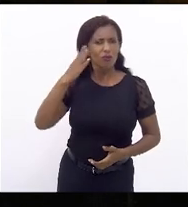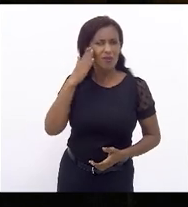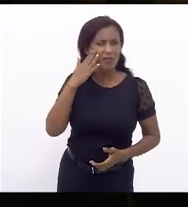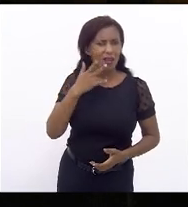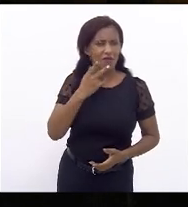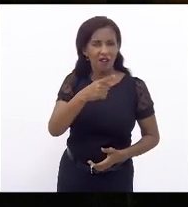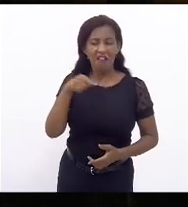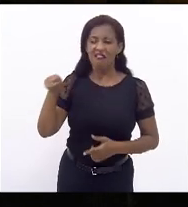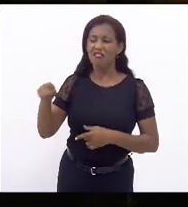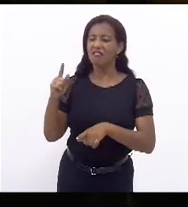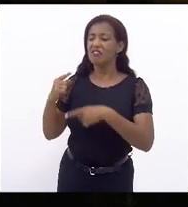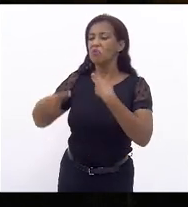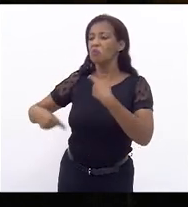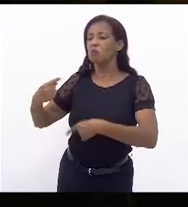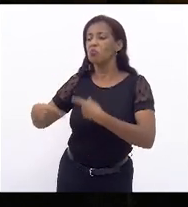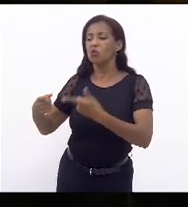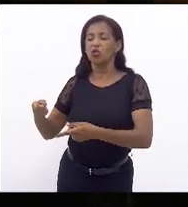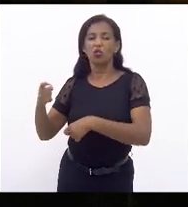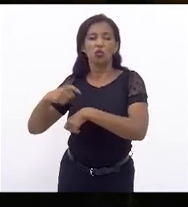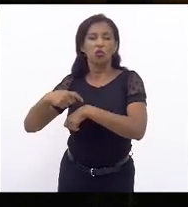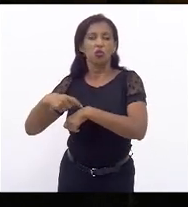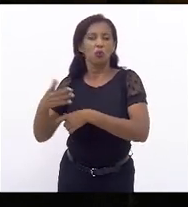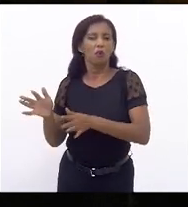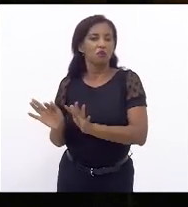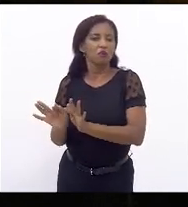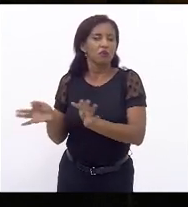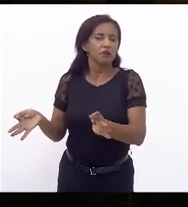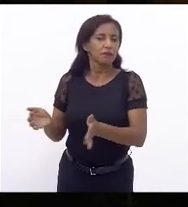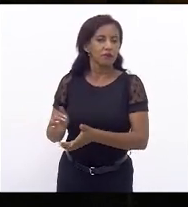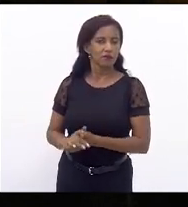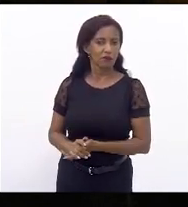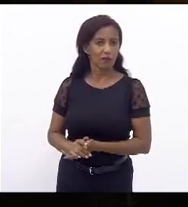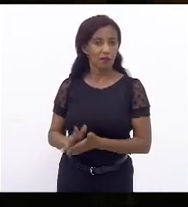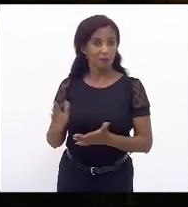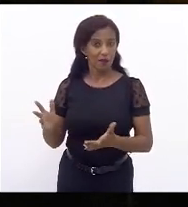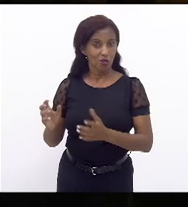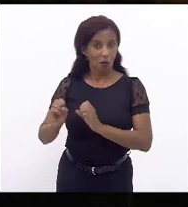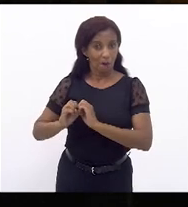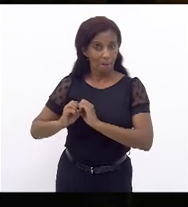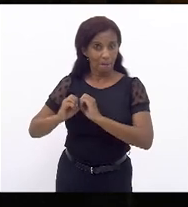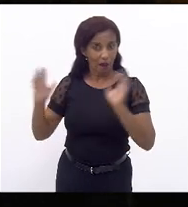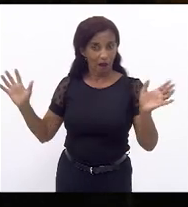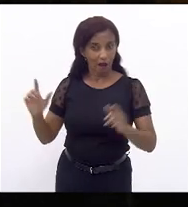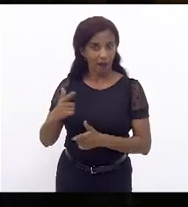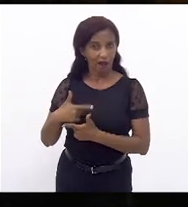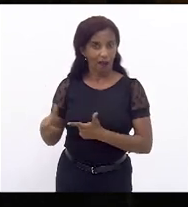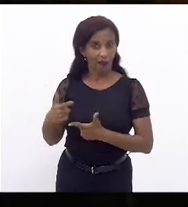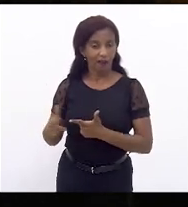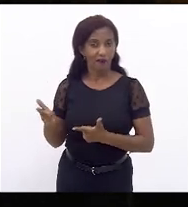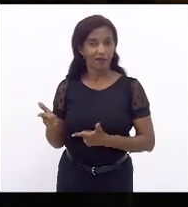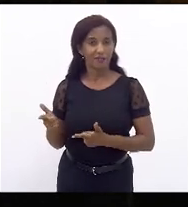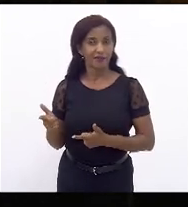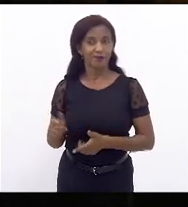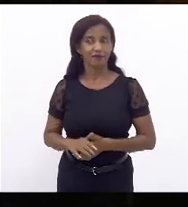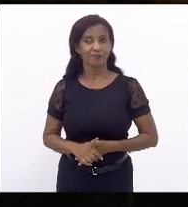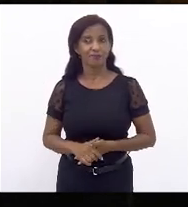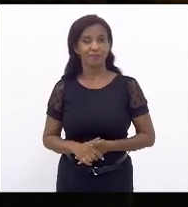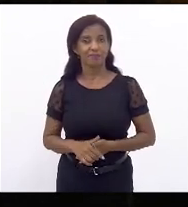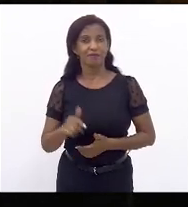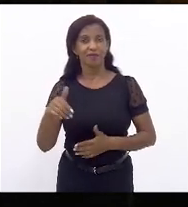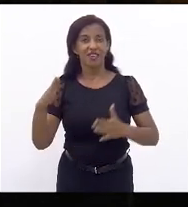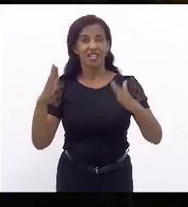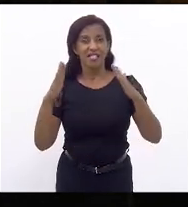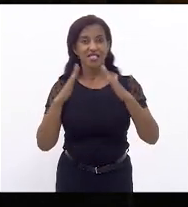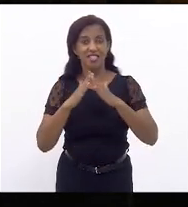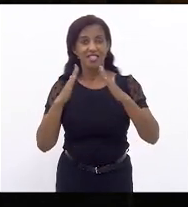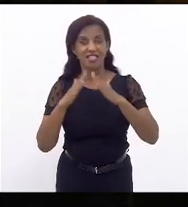fazendo politicagem num momento tão sensível. Mas quando a bomba estourou, essa casa